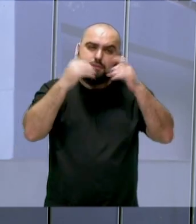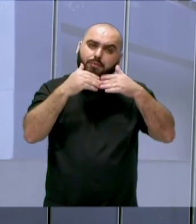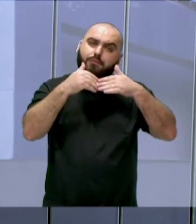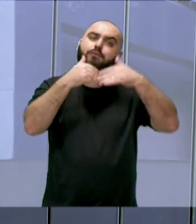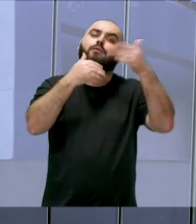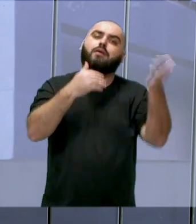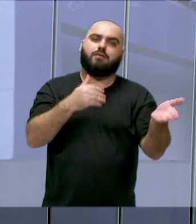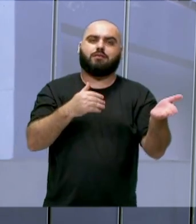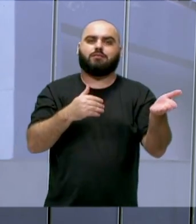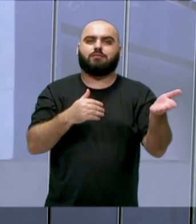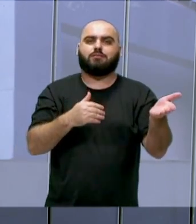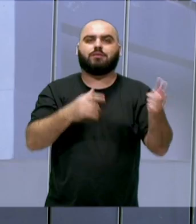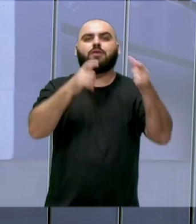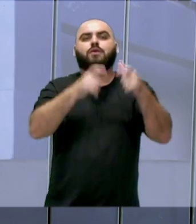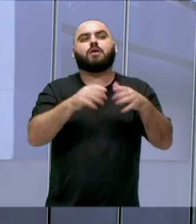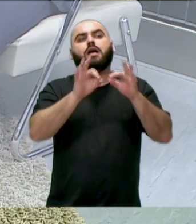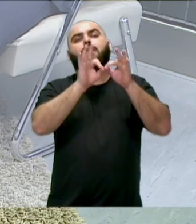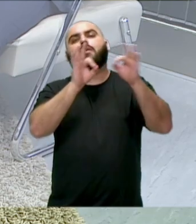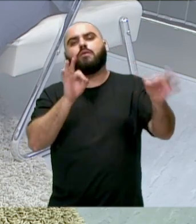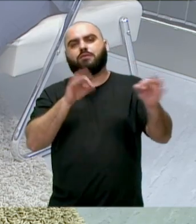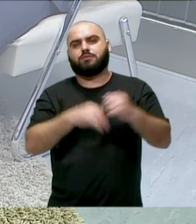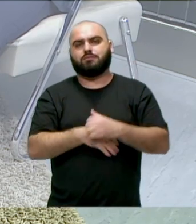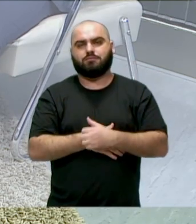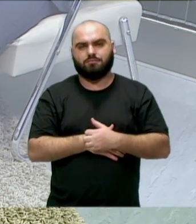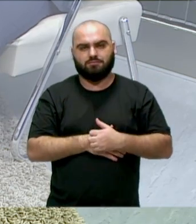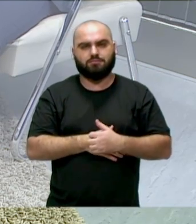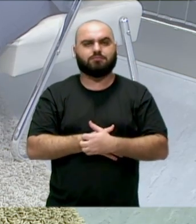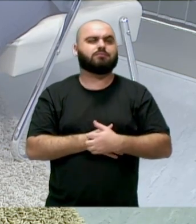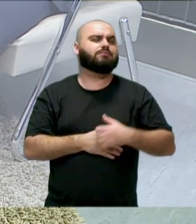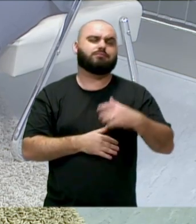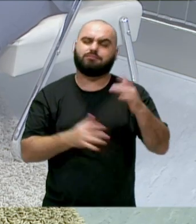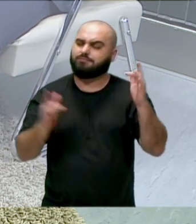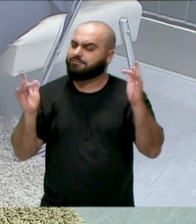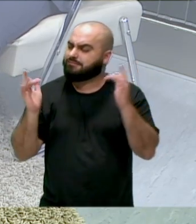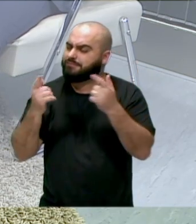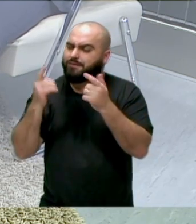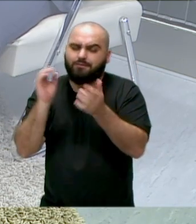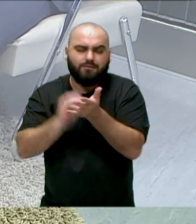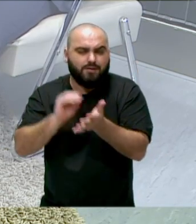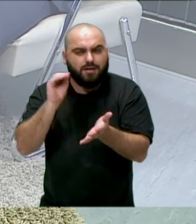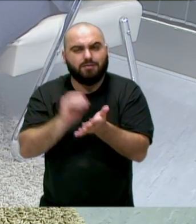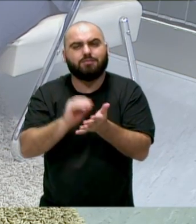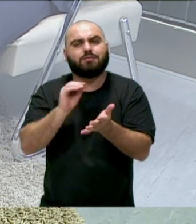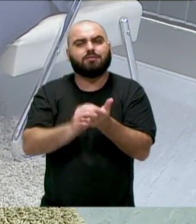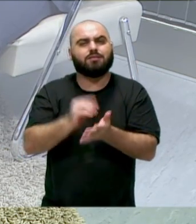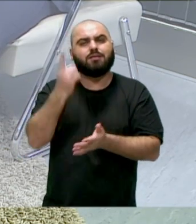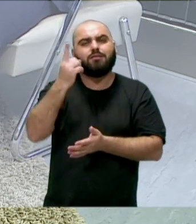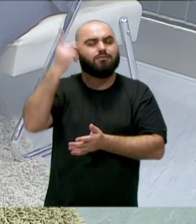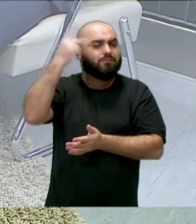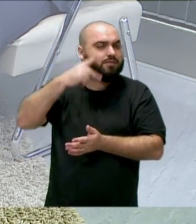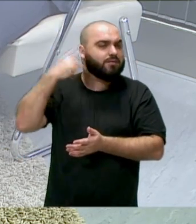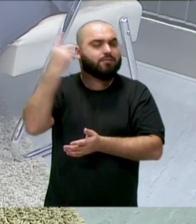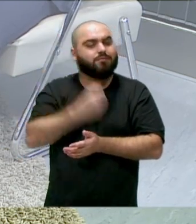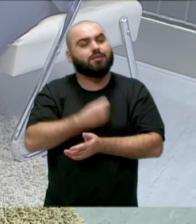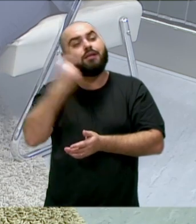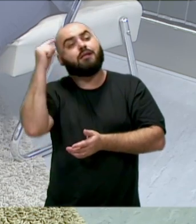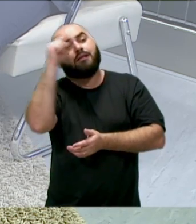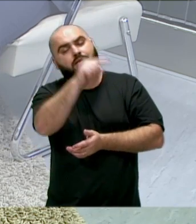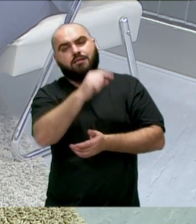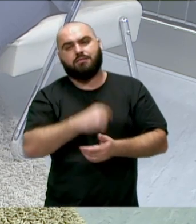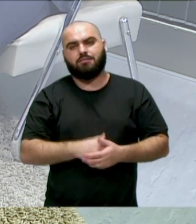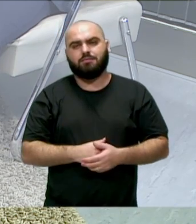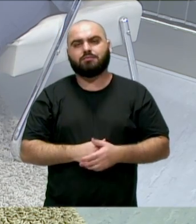essas localidades mais distantes. Eles são muito carentes da presença de um parlamentar, de um vereador, que pelo